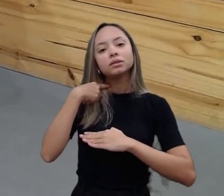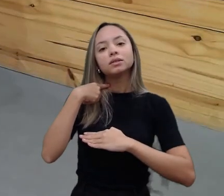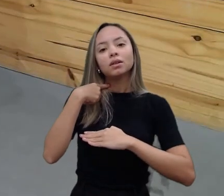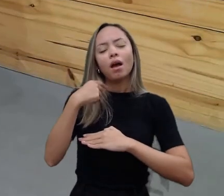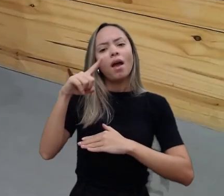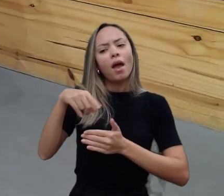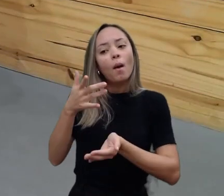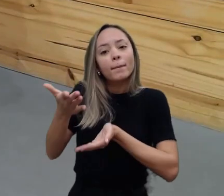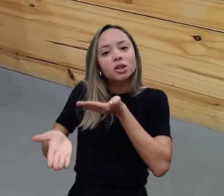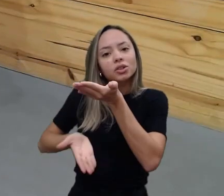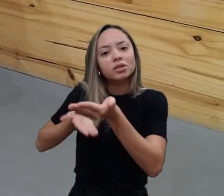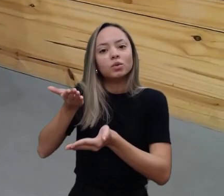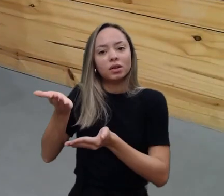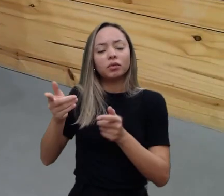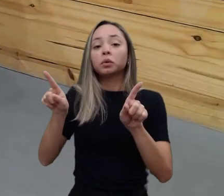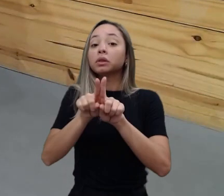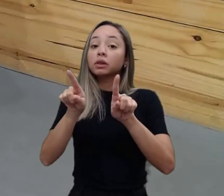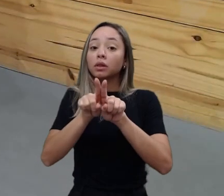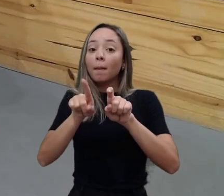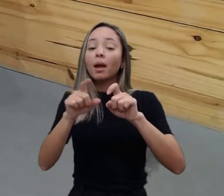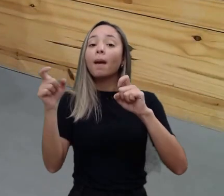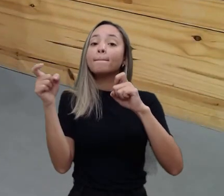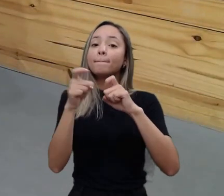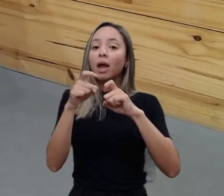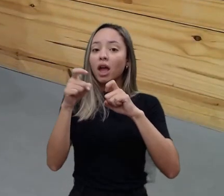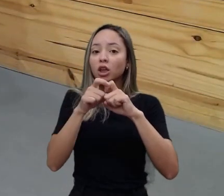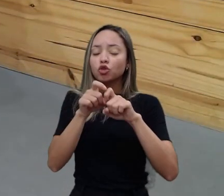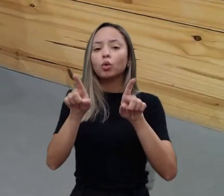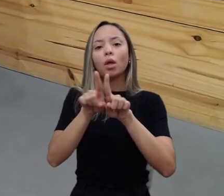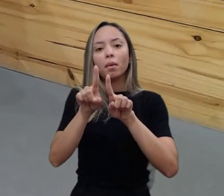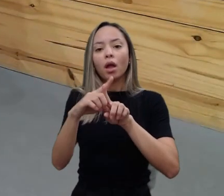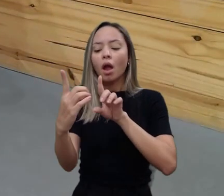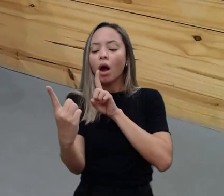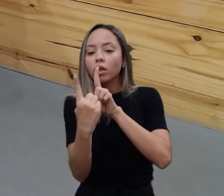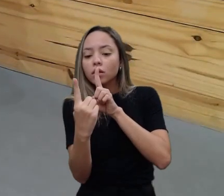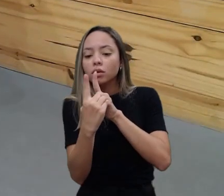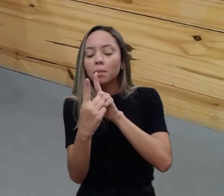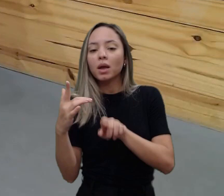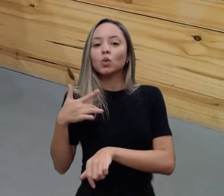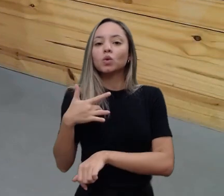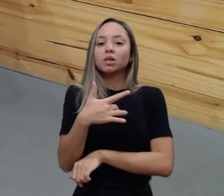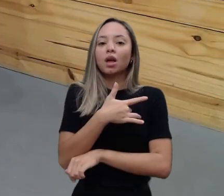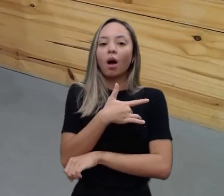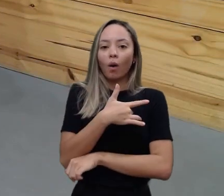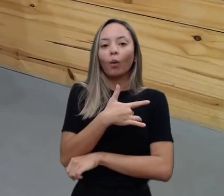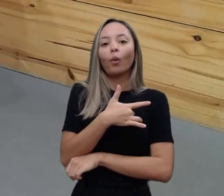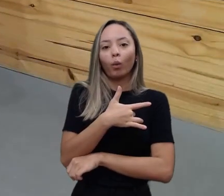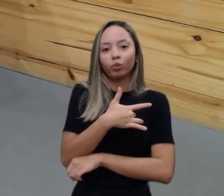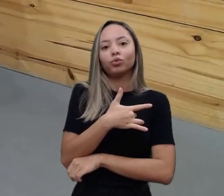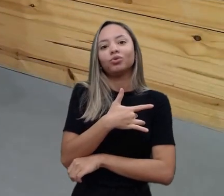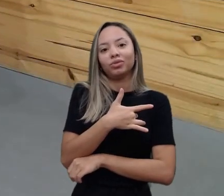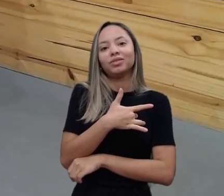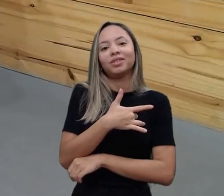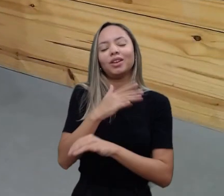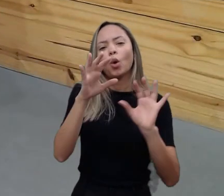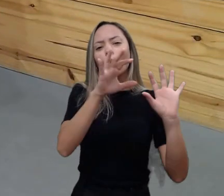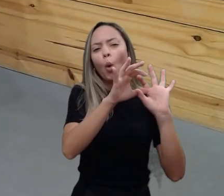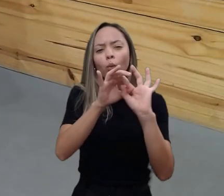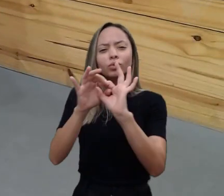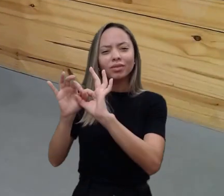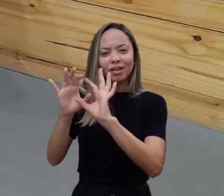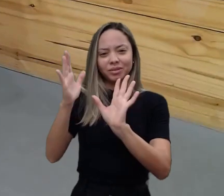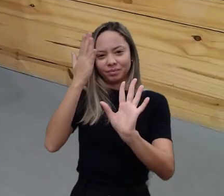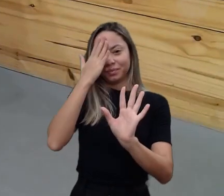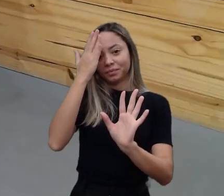advocatício. Médicos, eles prestam um serviço de atendimento à saúde pública, no contexto